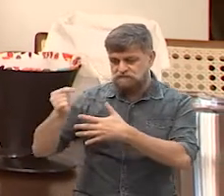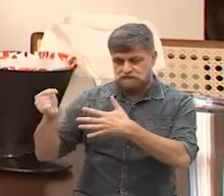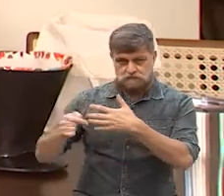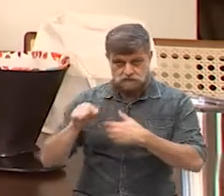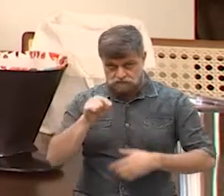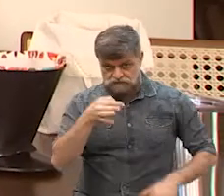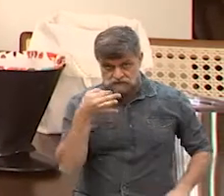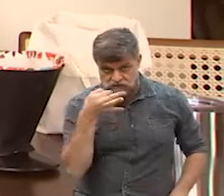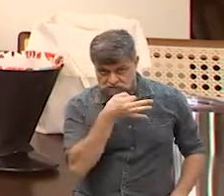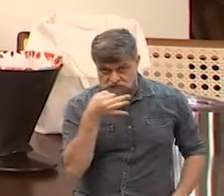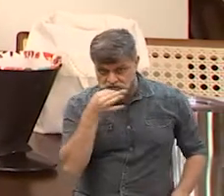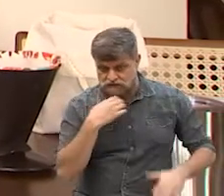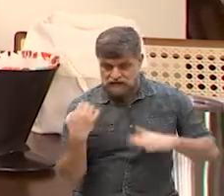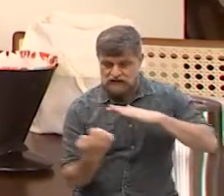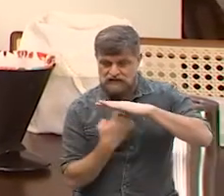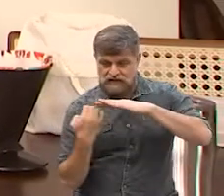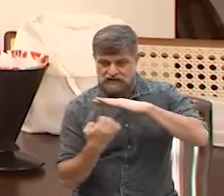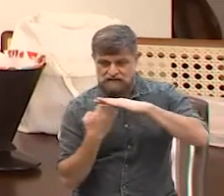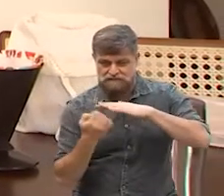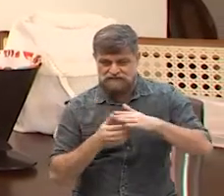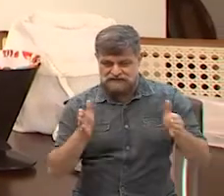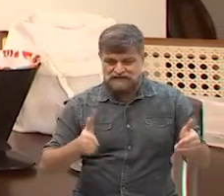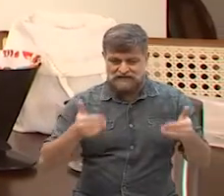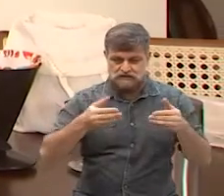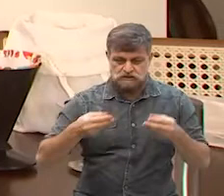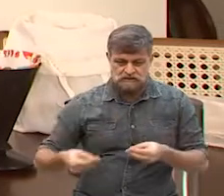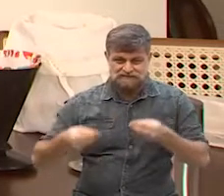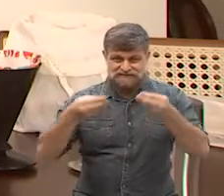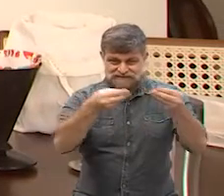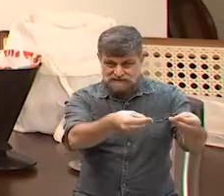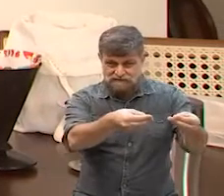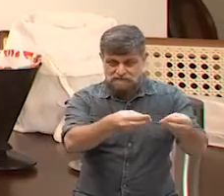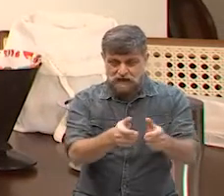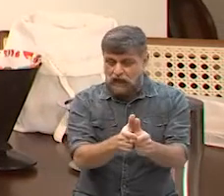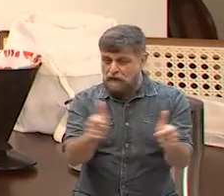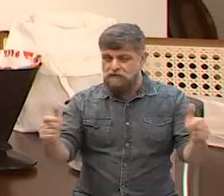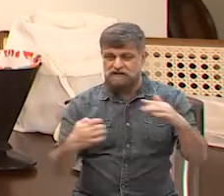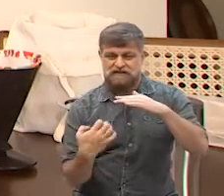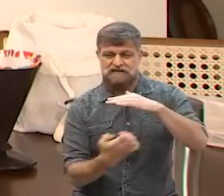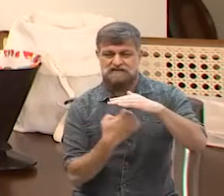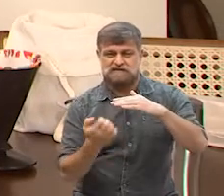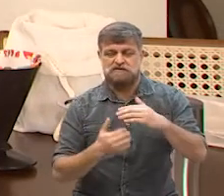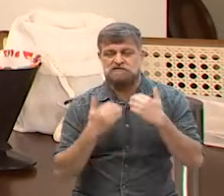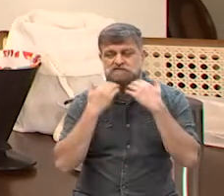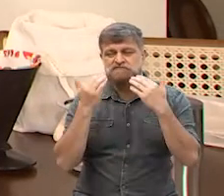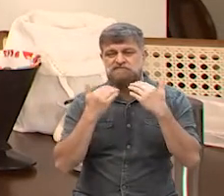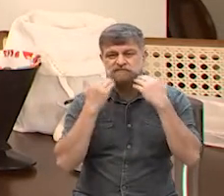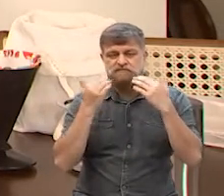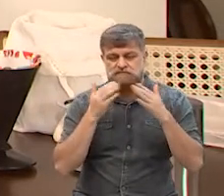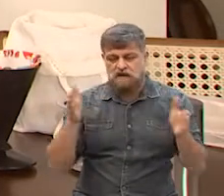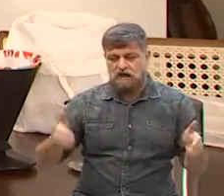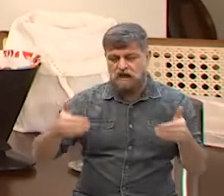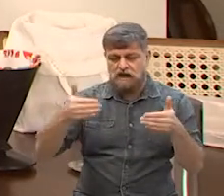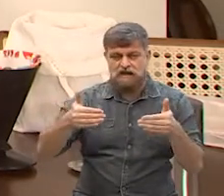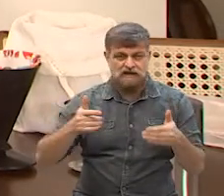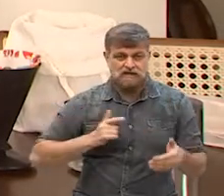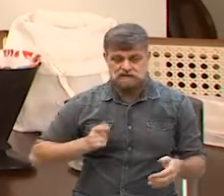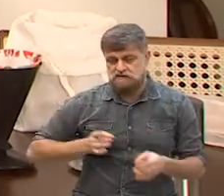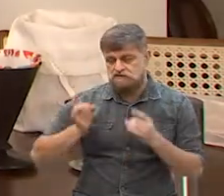mencionou aí a empresa que a própria caixinha você devolve, mas a maior parte ainda não. Você, aquela caixa que veio produto,